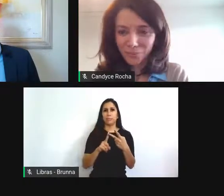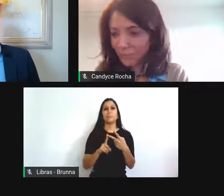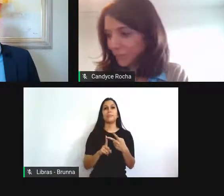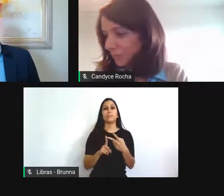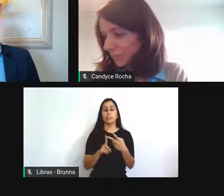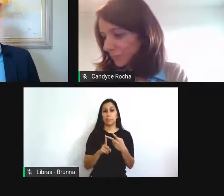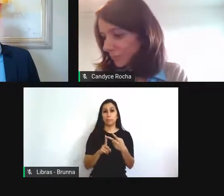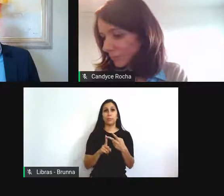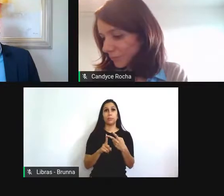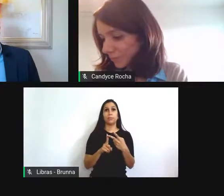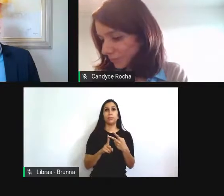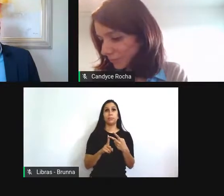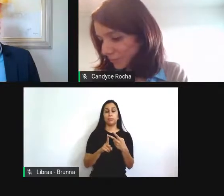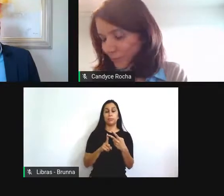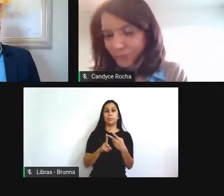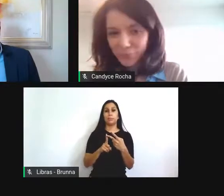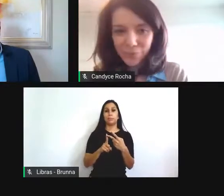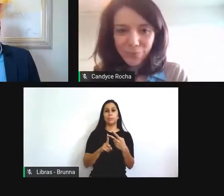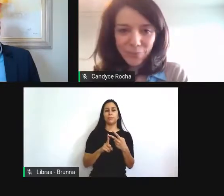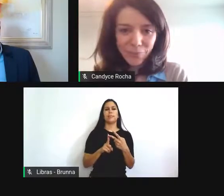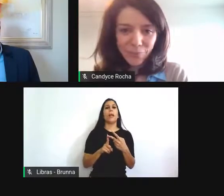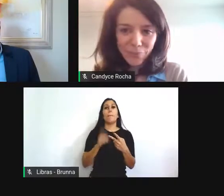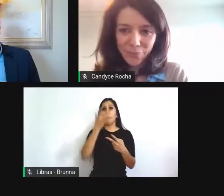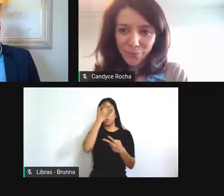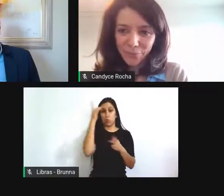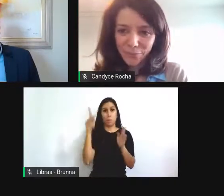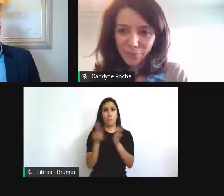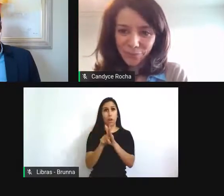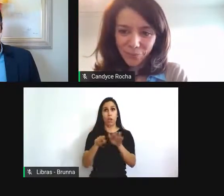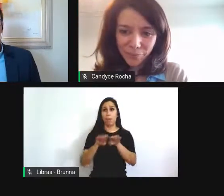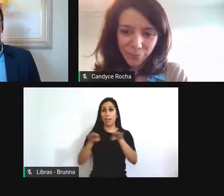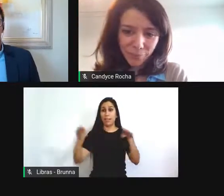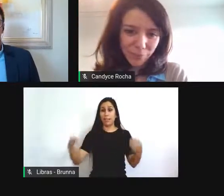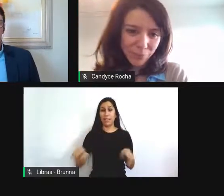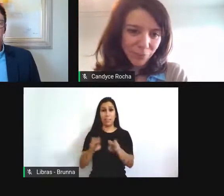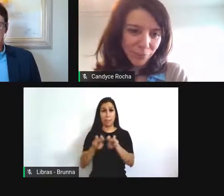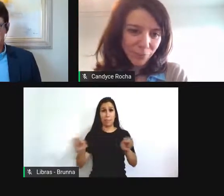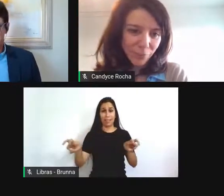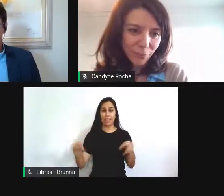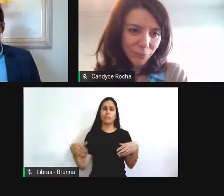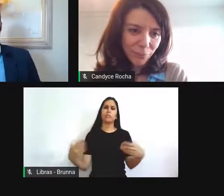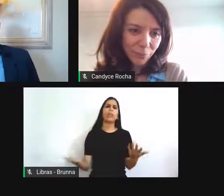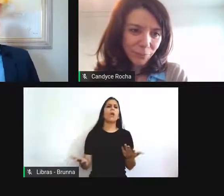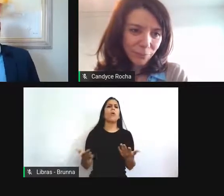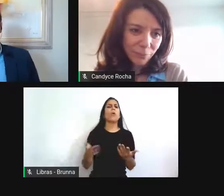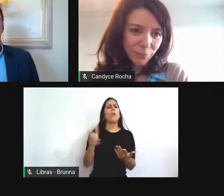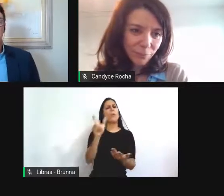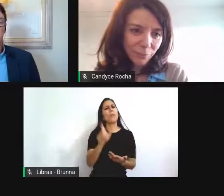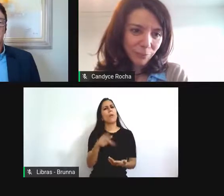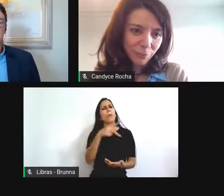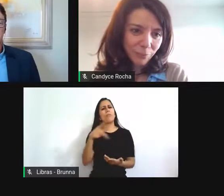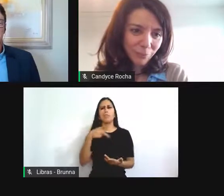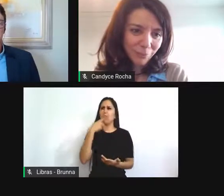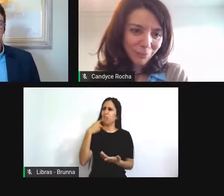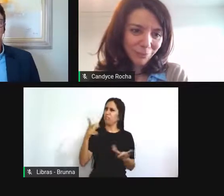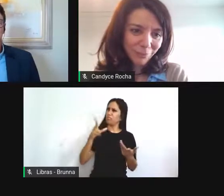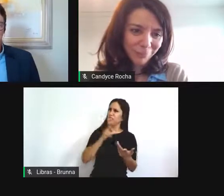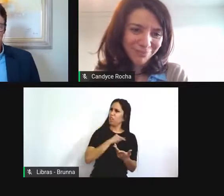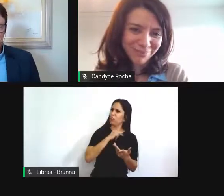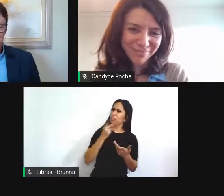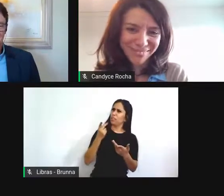parte da banca. E o que acontece? O professor Romariz chegou e falou, isso parece um trabalho de